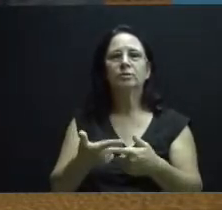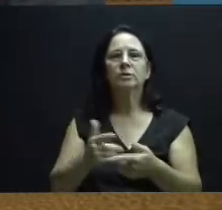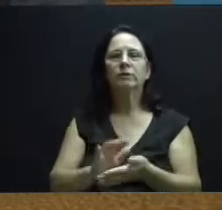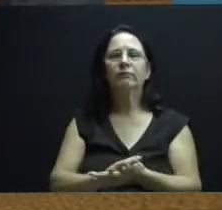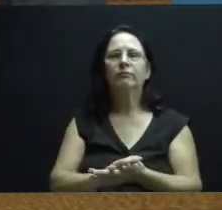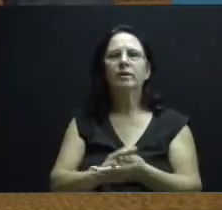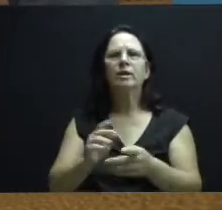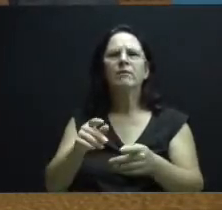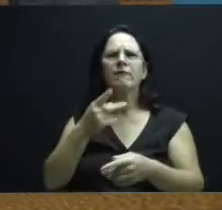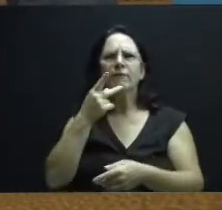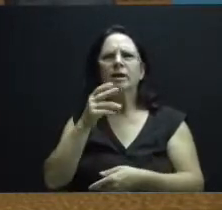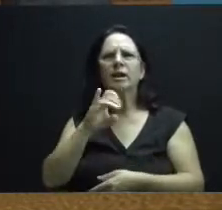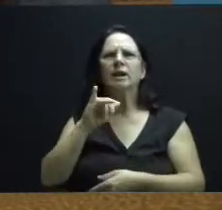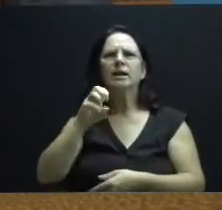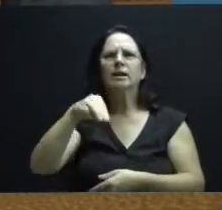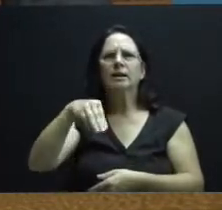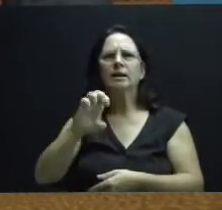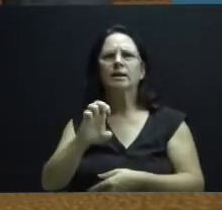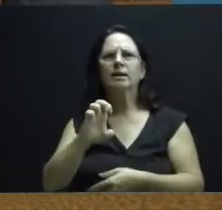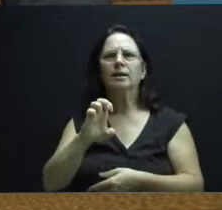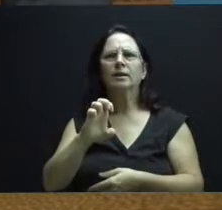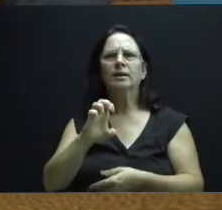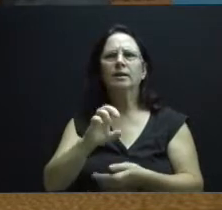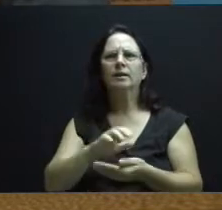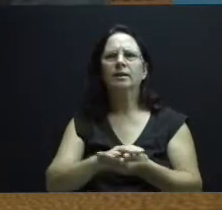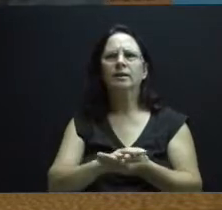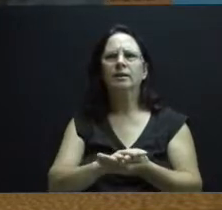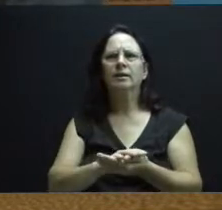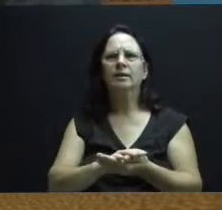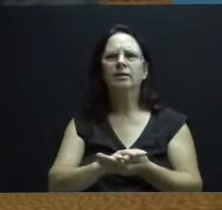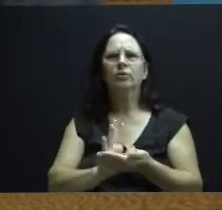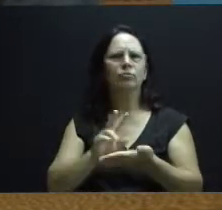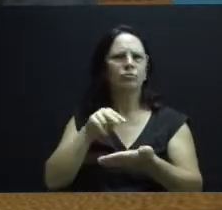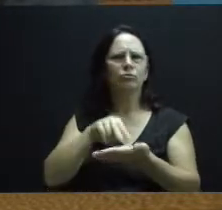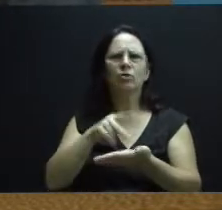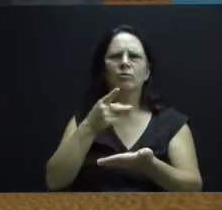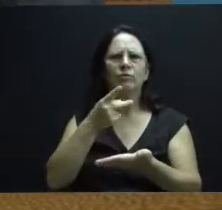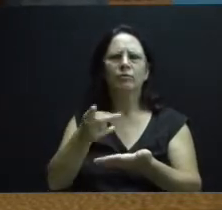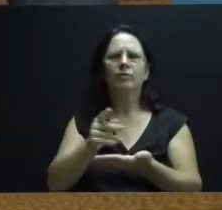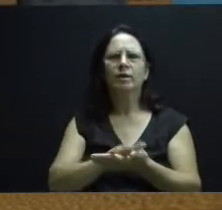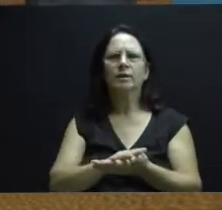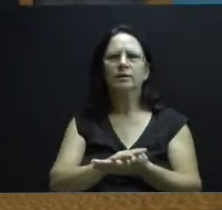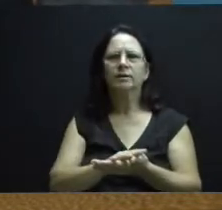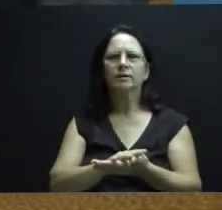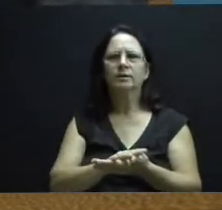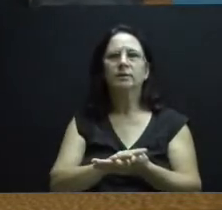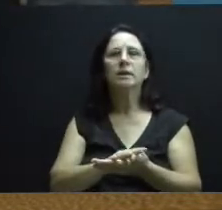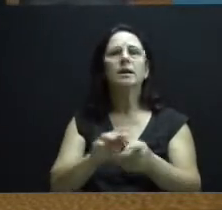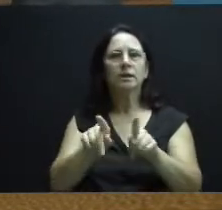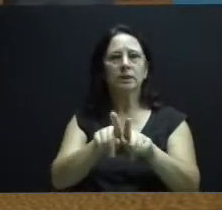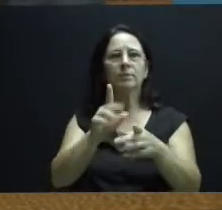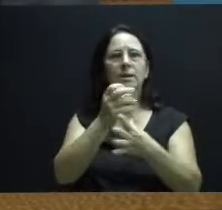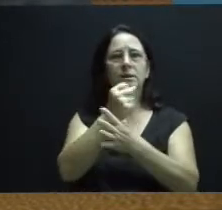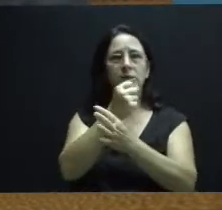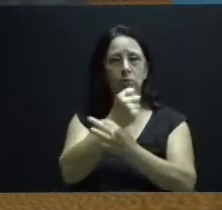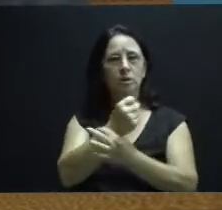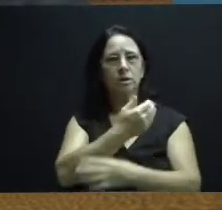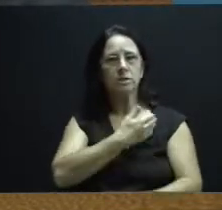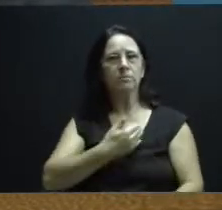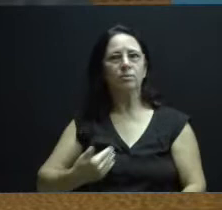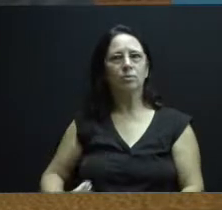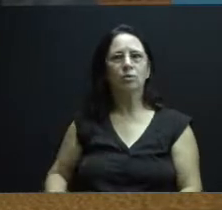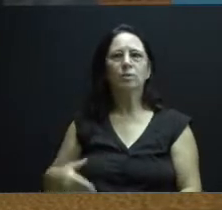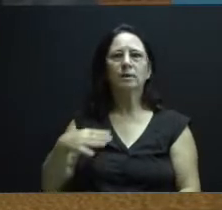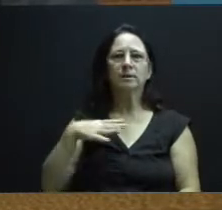crime eu vou falar que não dá tempo ainda vamos aqui já também votação de falar sobre a segurança pública do nosso município